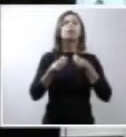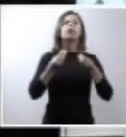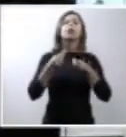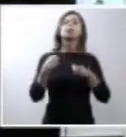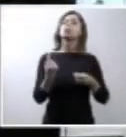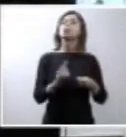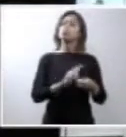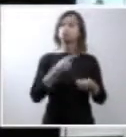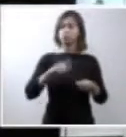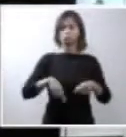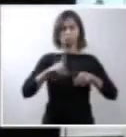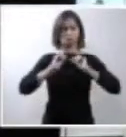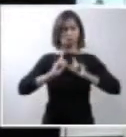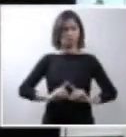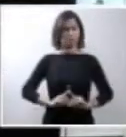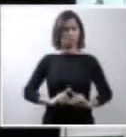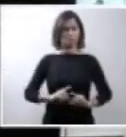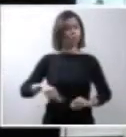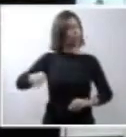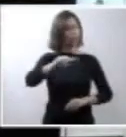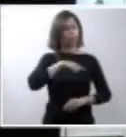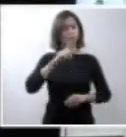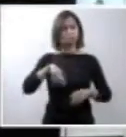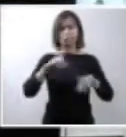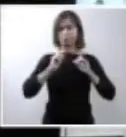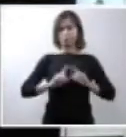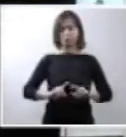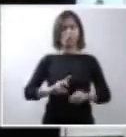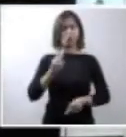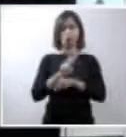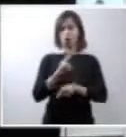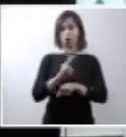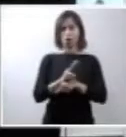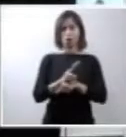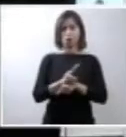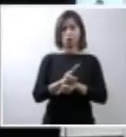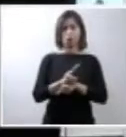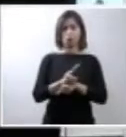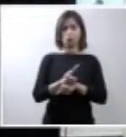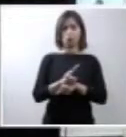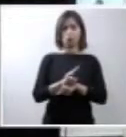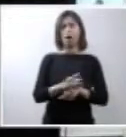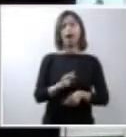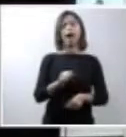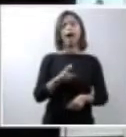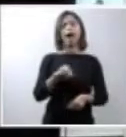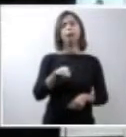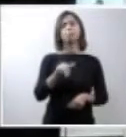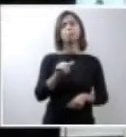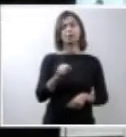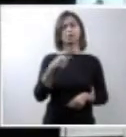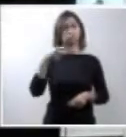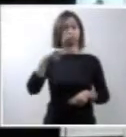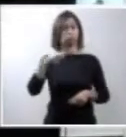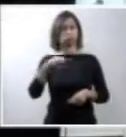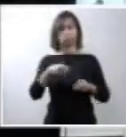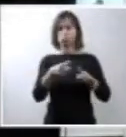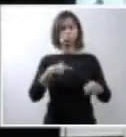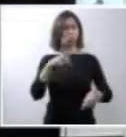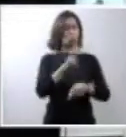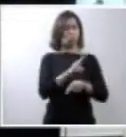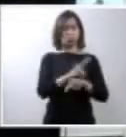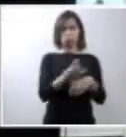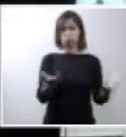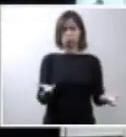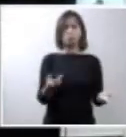somos deficientes nos controles das águas. Toda a Europa tem o controle das águas, nós não temos. Nós não